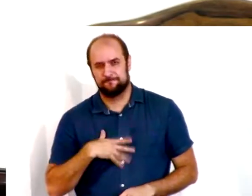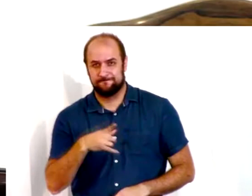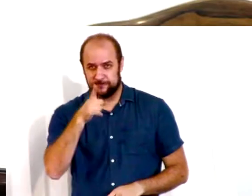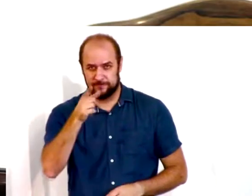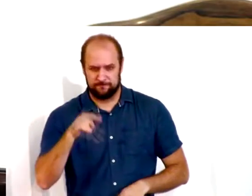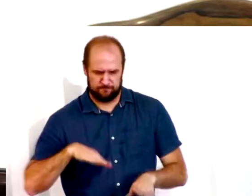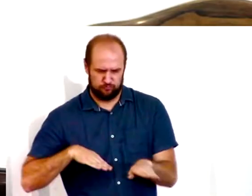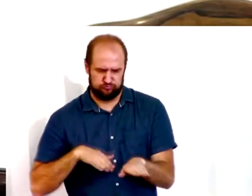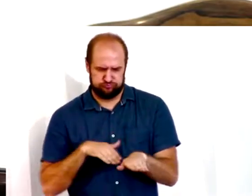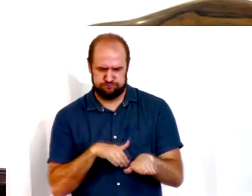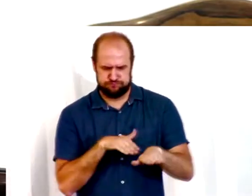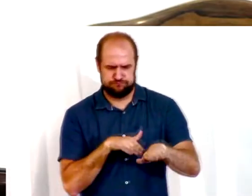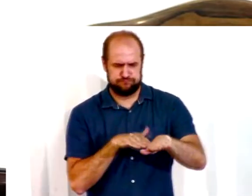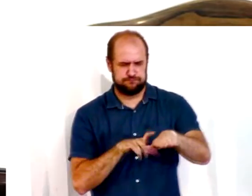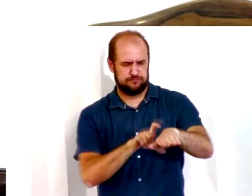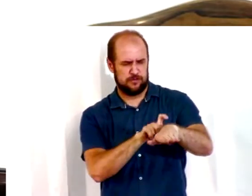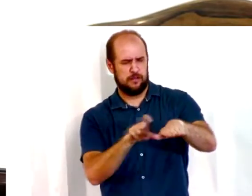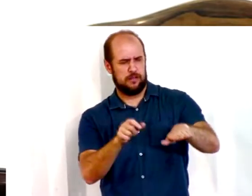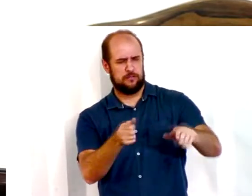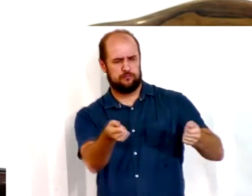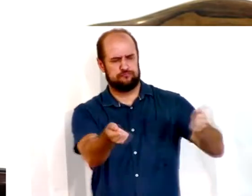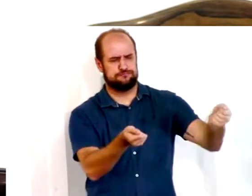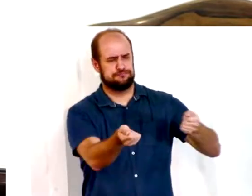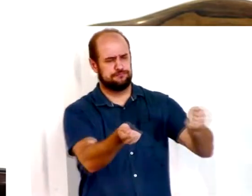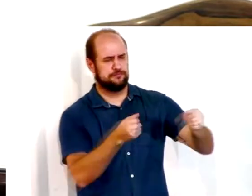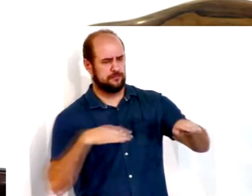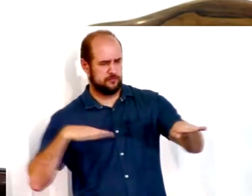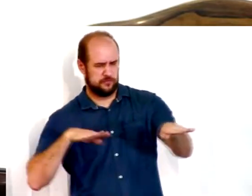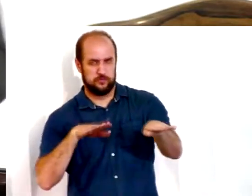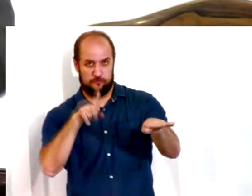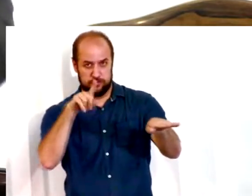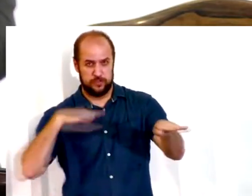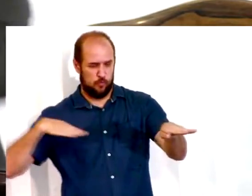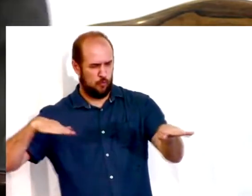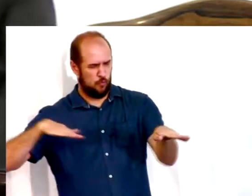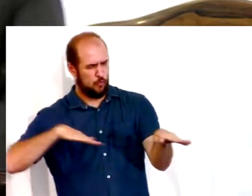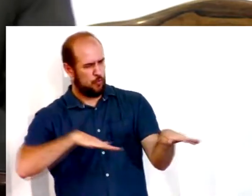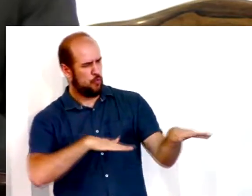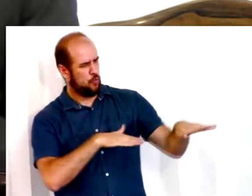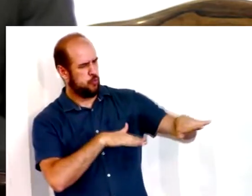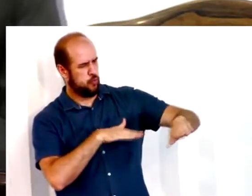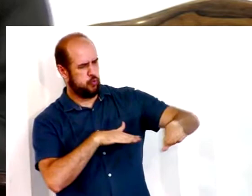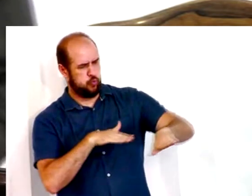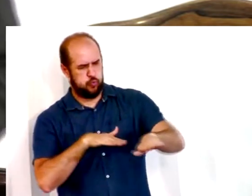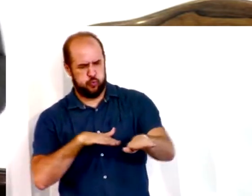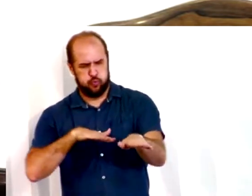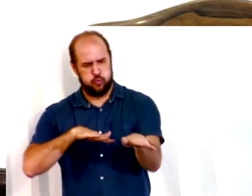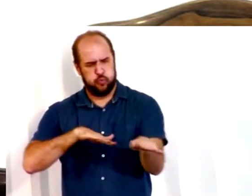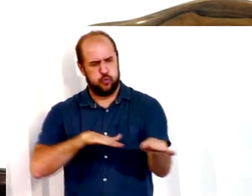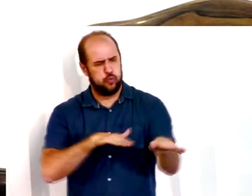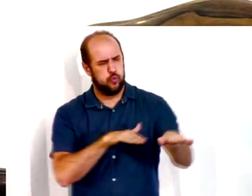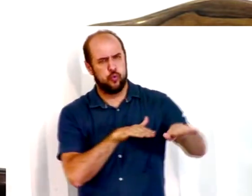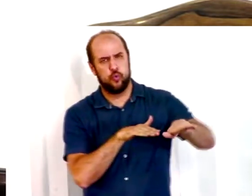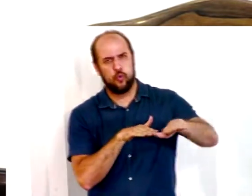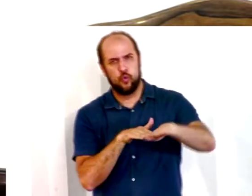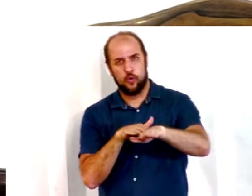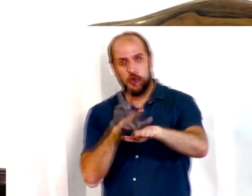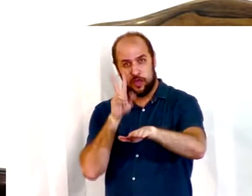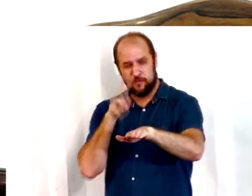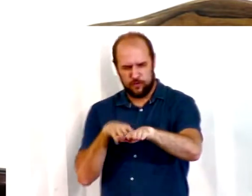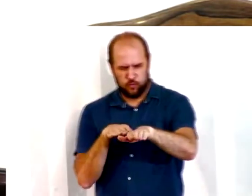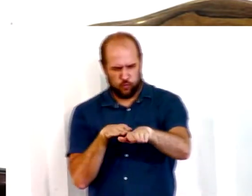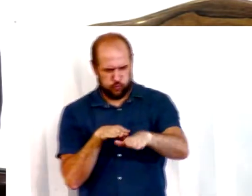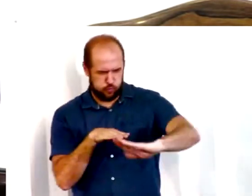tem ali escrito: tudo posso naquele que me fortalece. Ele está percorrendo a rodovia, mas ele começa a